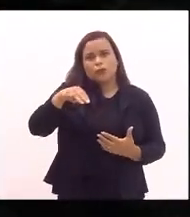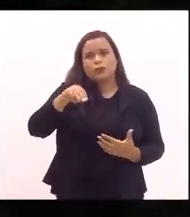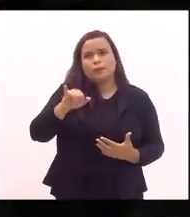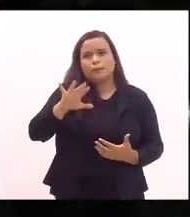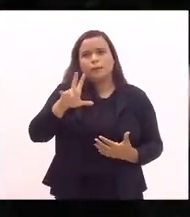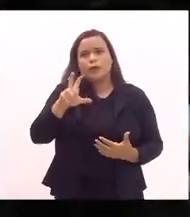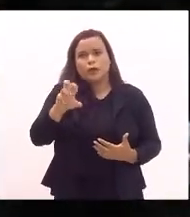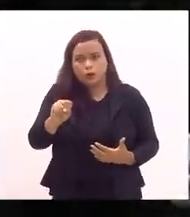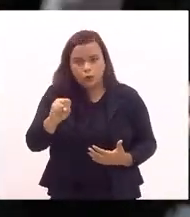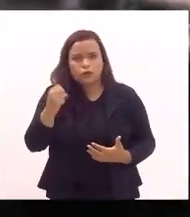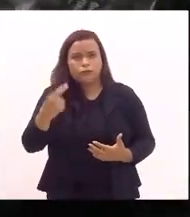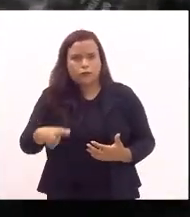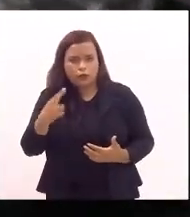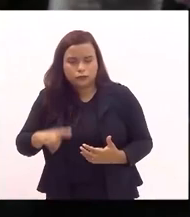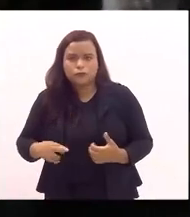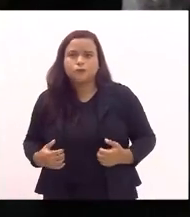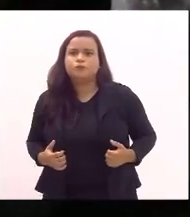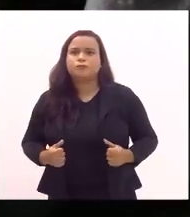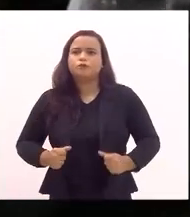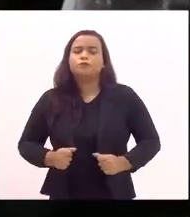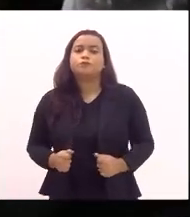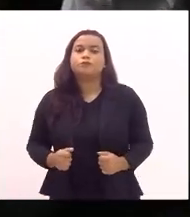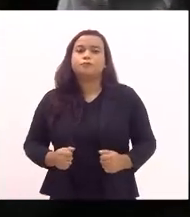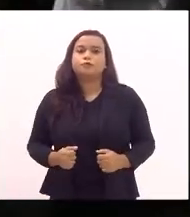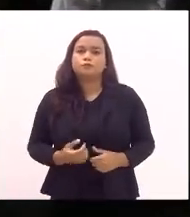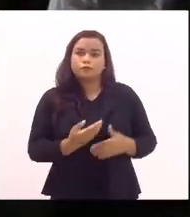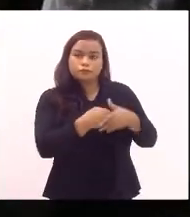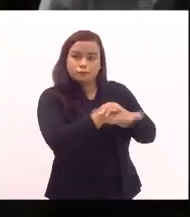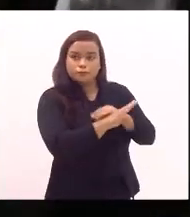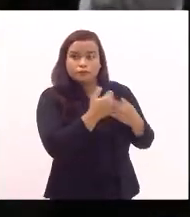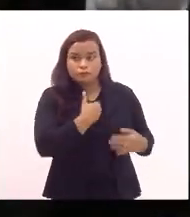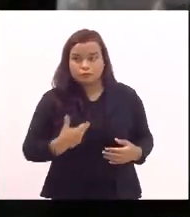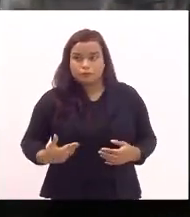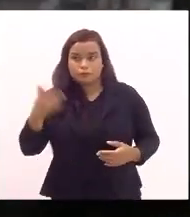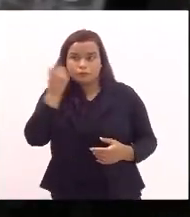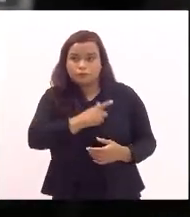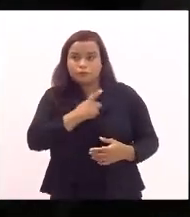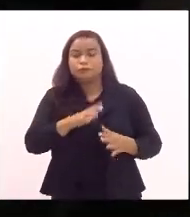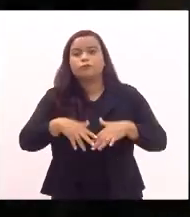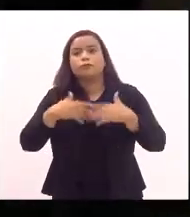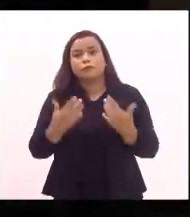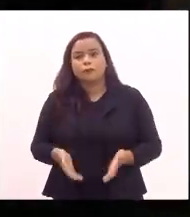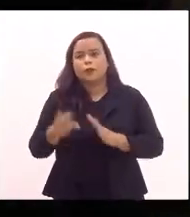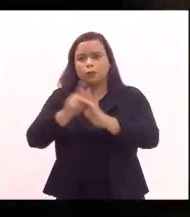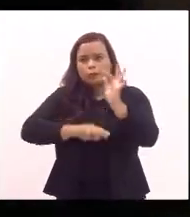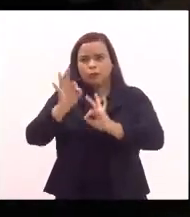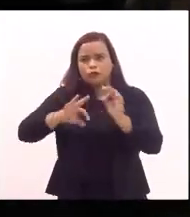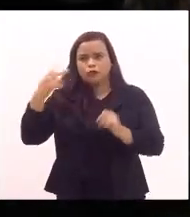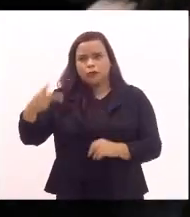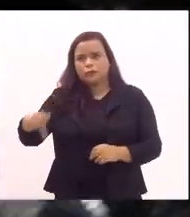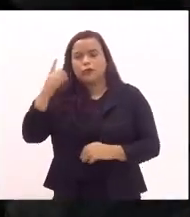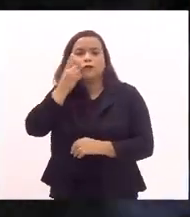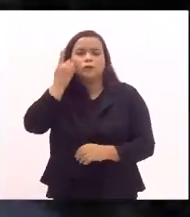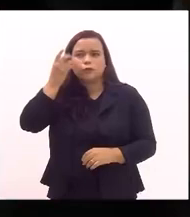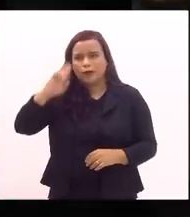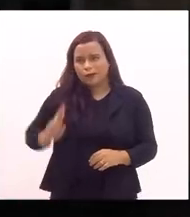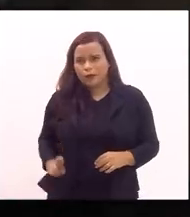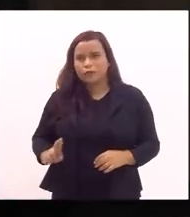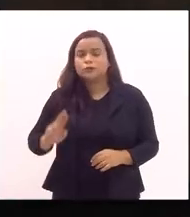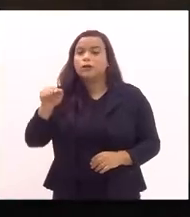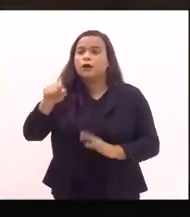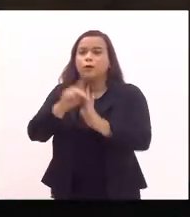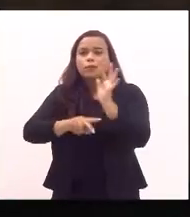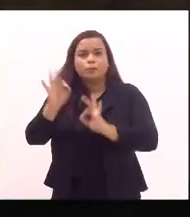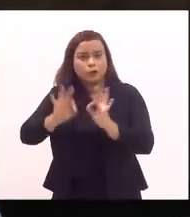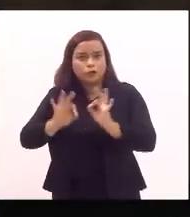né Aos cofres então o projeto da deputada Renata Souza ele